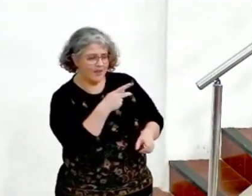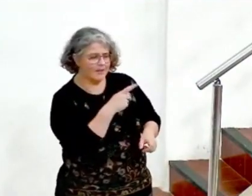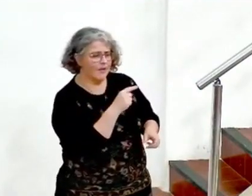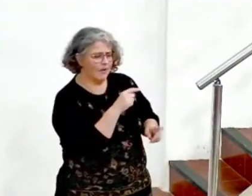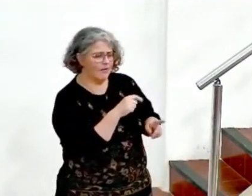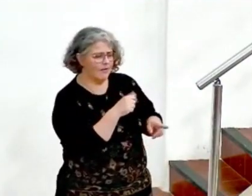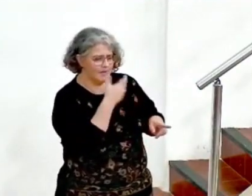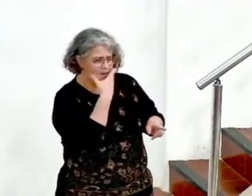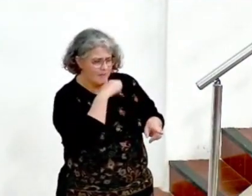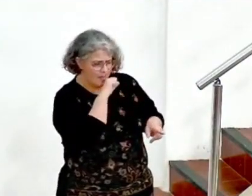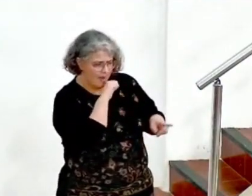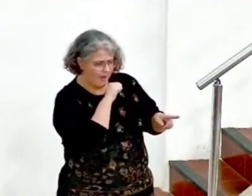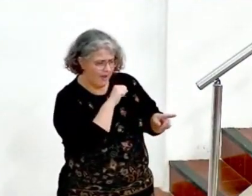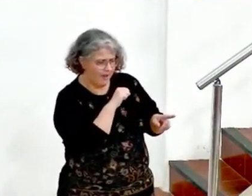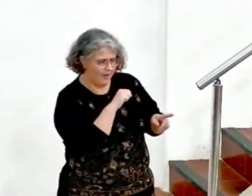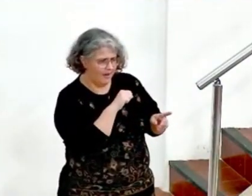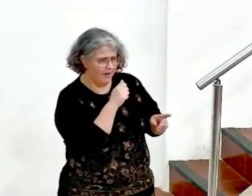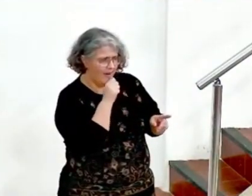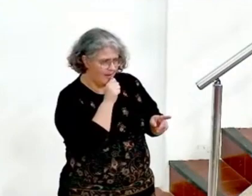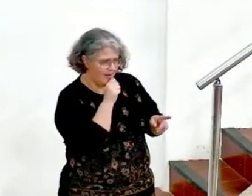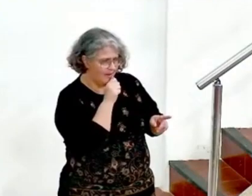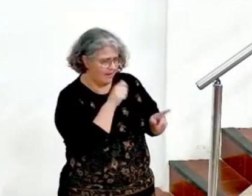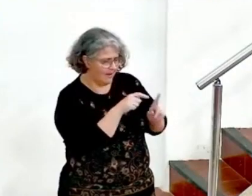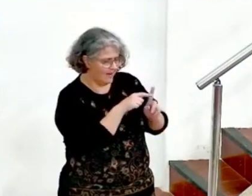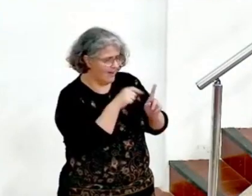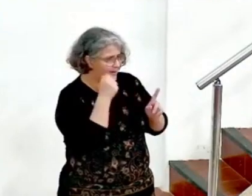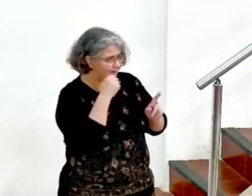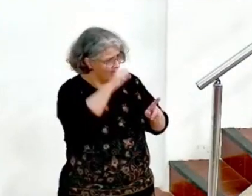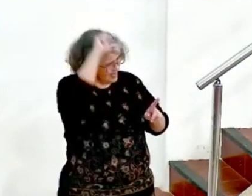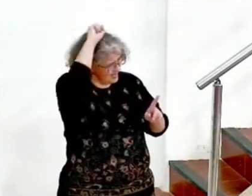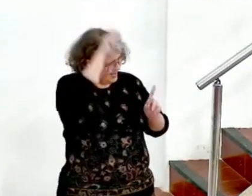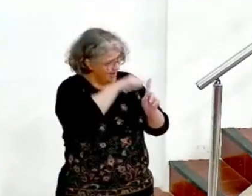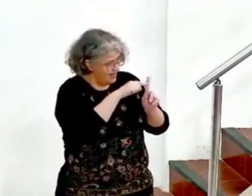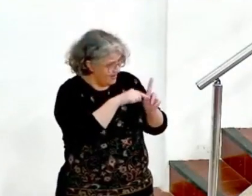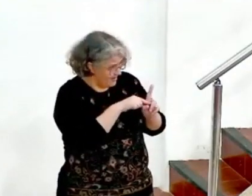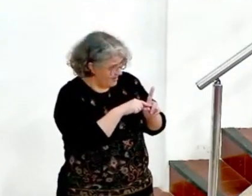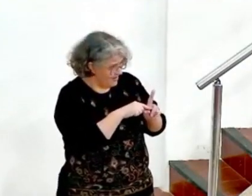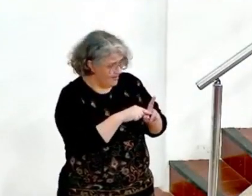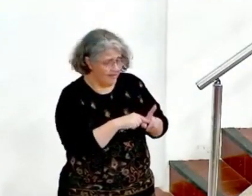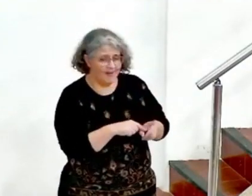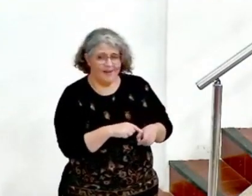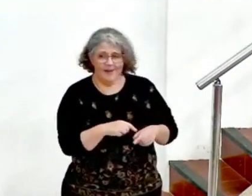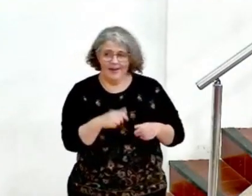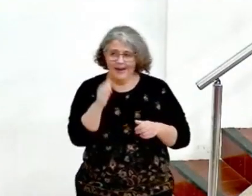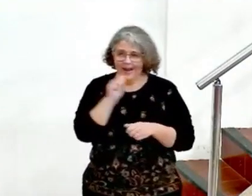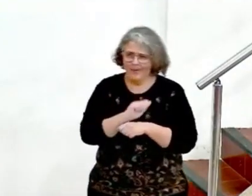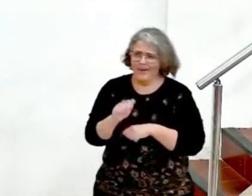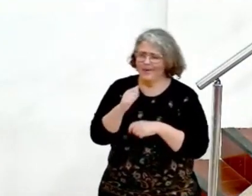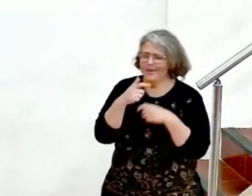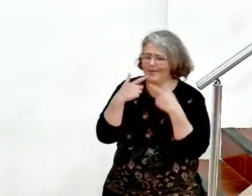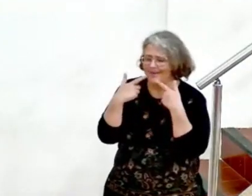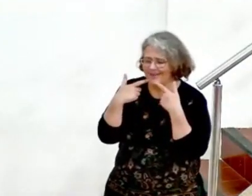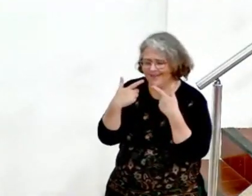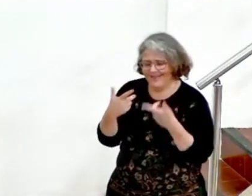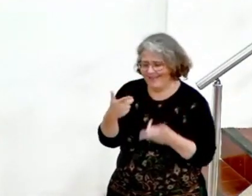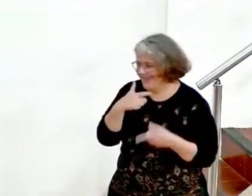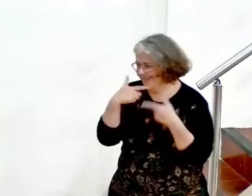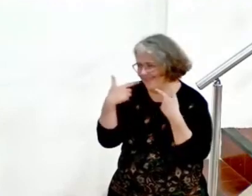homem, velho, de idade, olhando para uma esposa estéril, também já de uma certa idade, terei um filho?